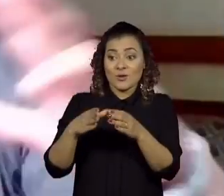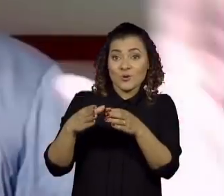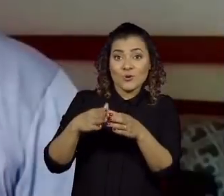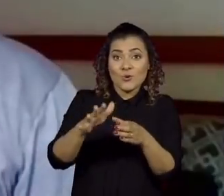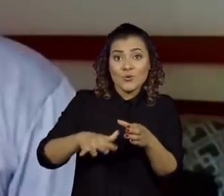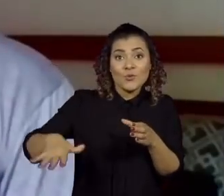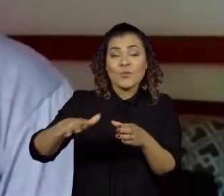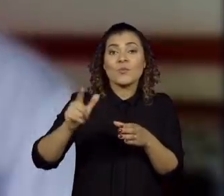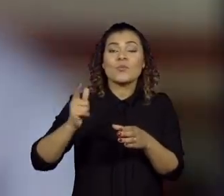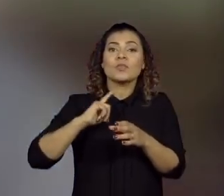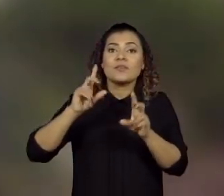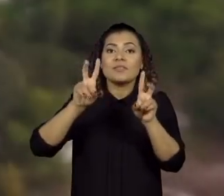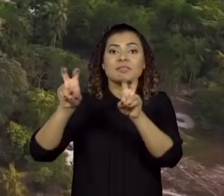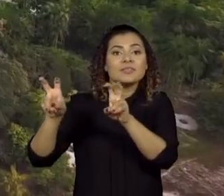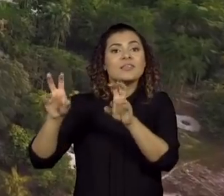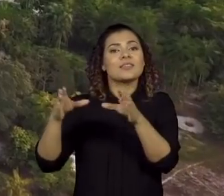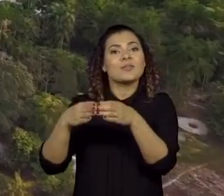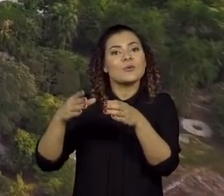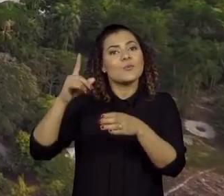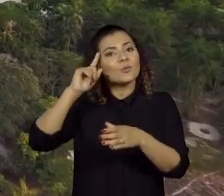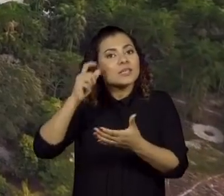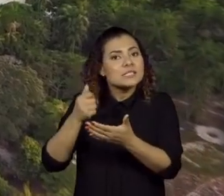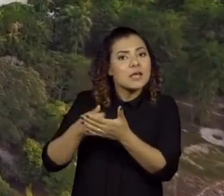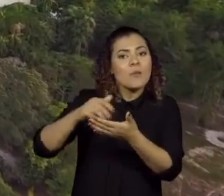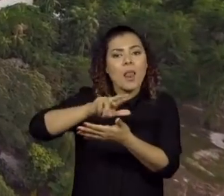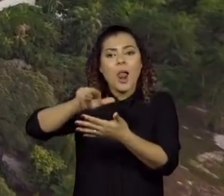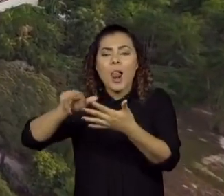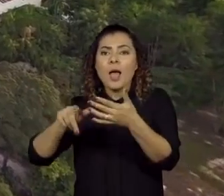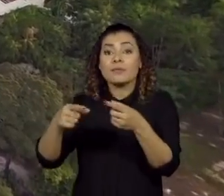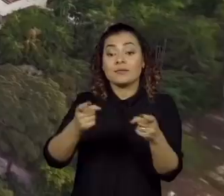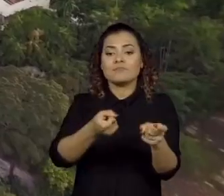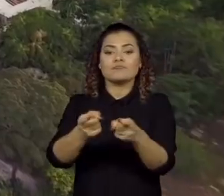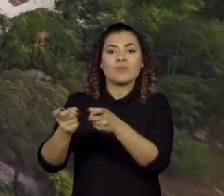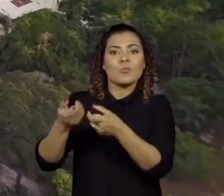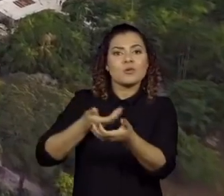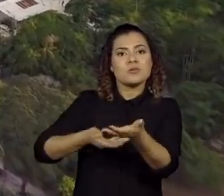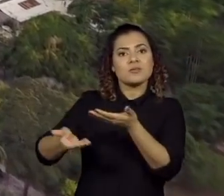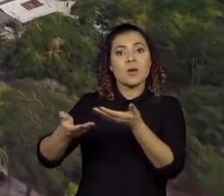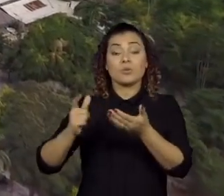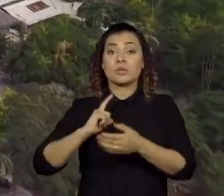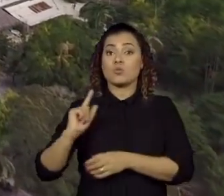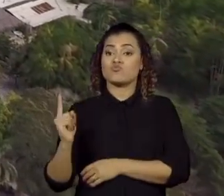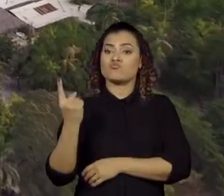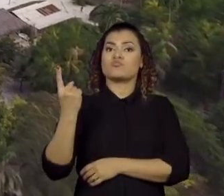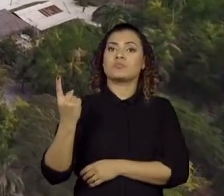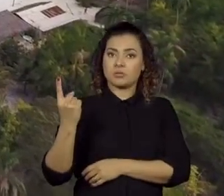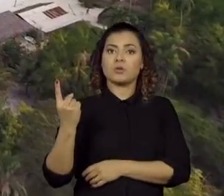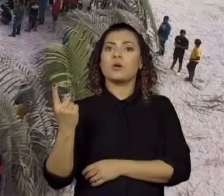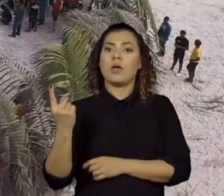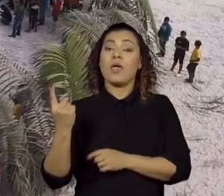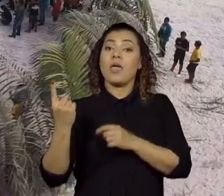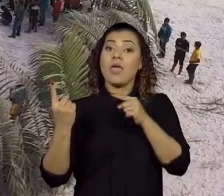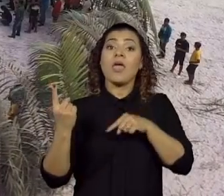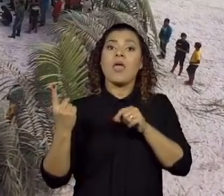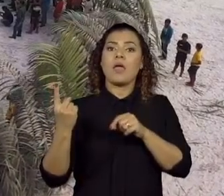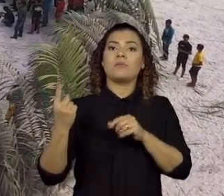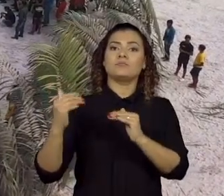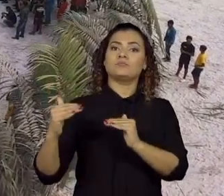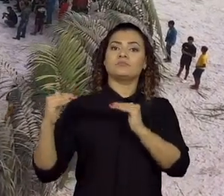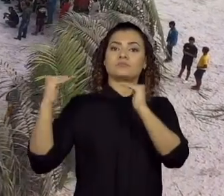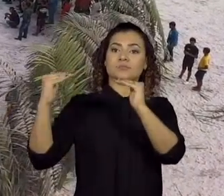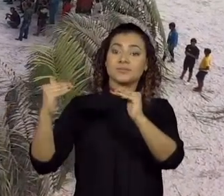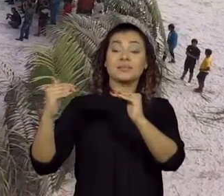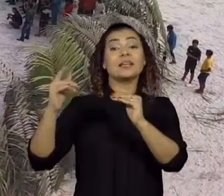Centro de Discussão de Decisões, sempre tem um banco, o mais alto, né, que é lugar de quem